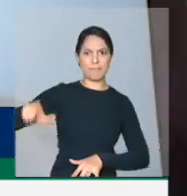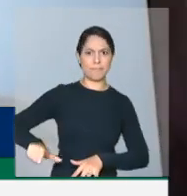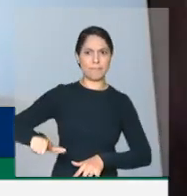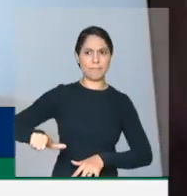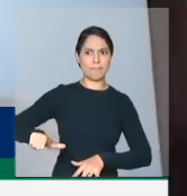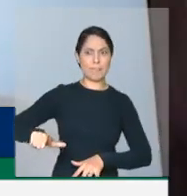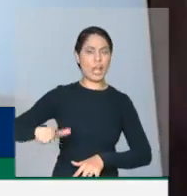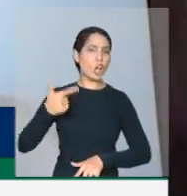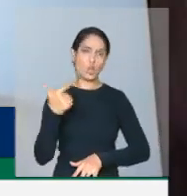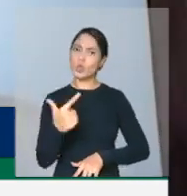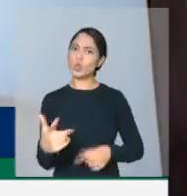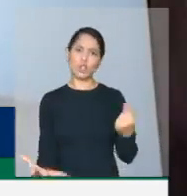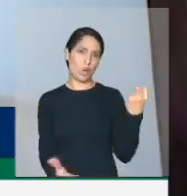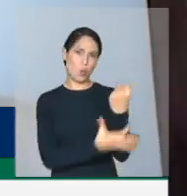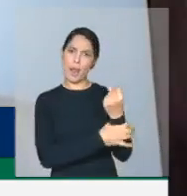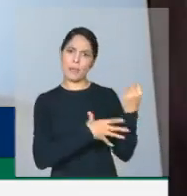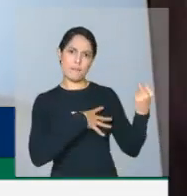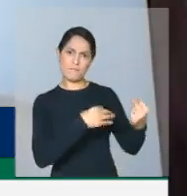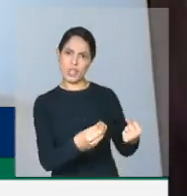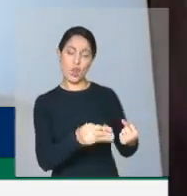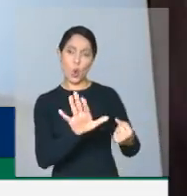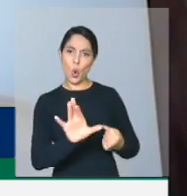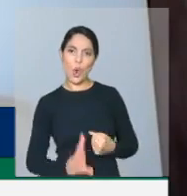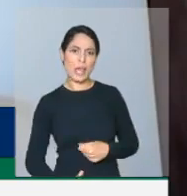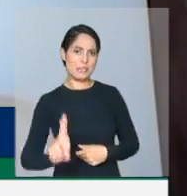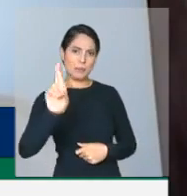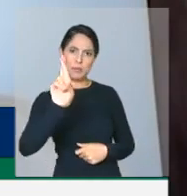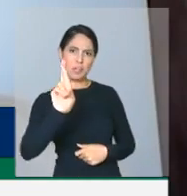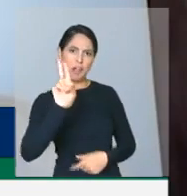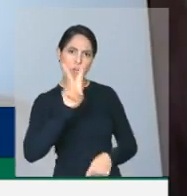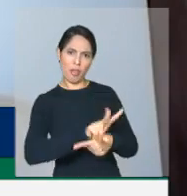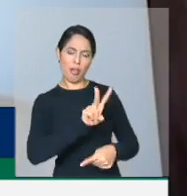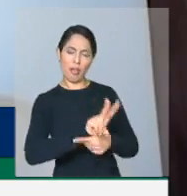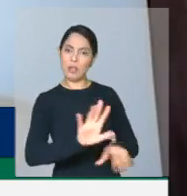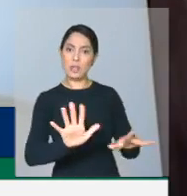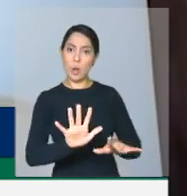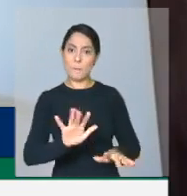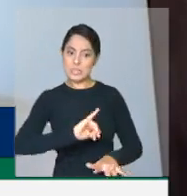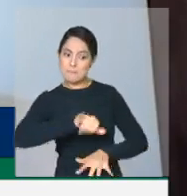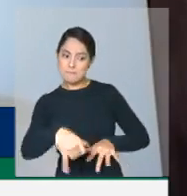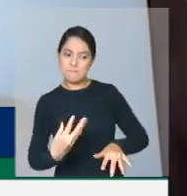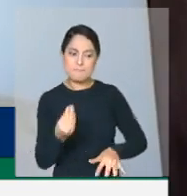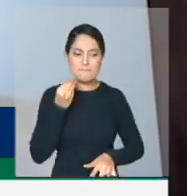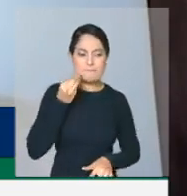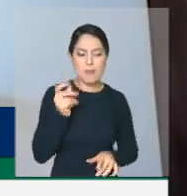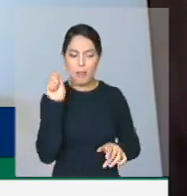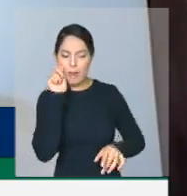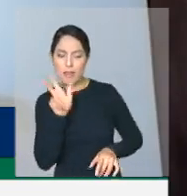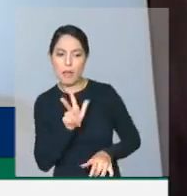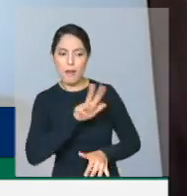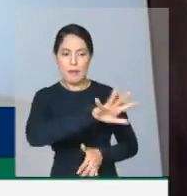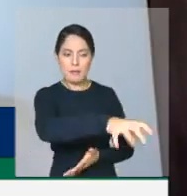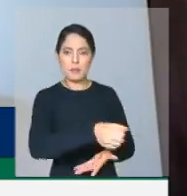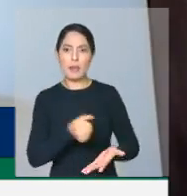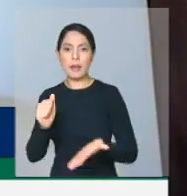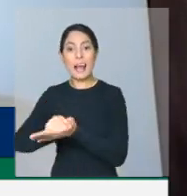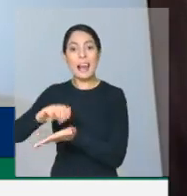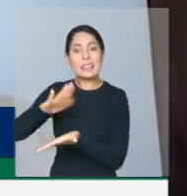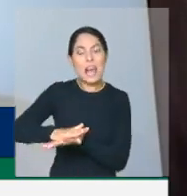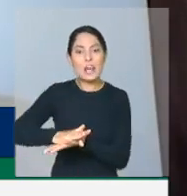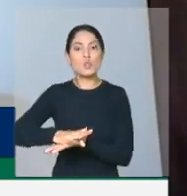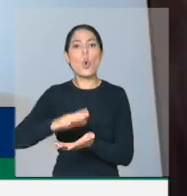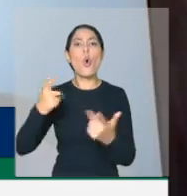eram os principais responsáveis pela sua criação, usavam o CPF em cadastros e aplicativos da Caixa